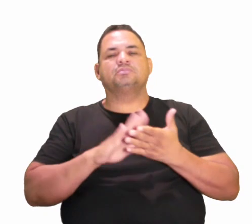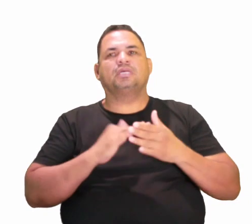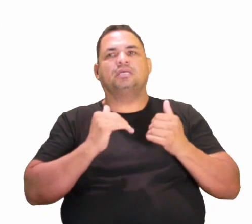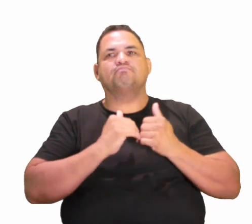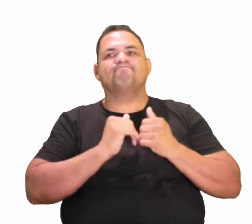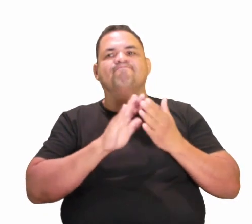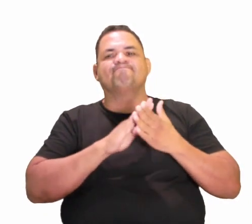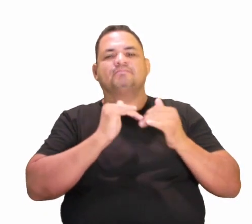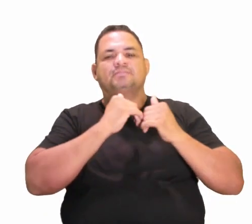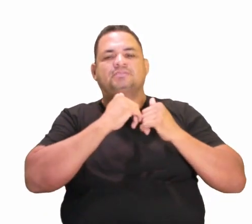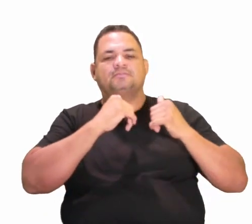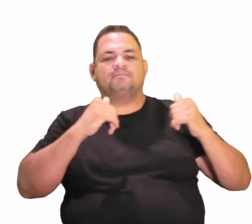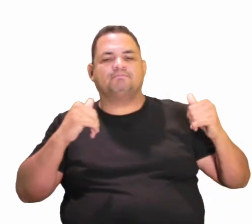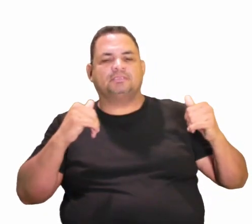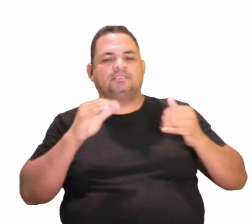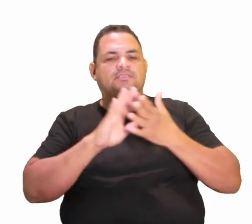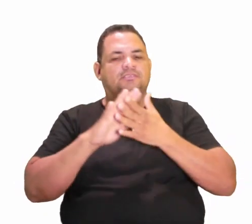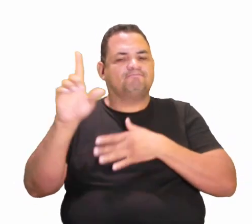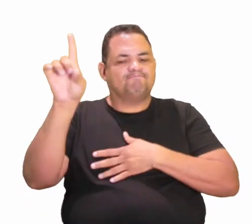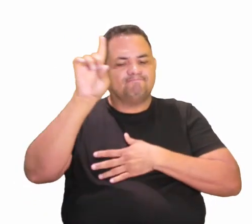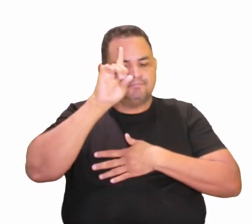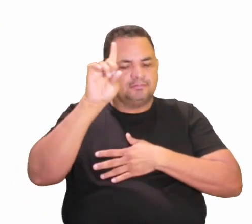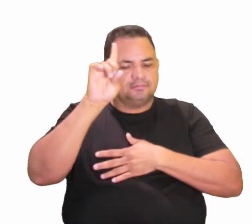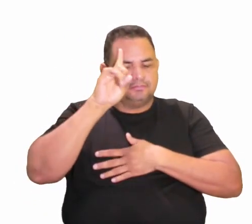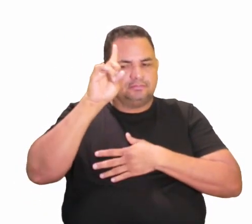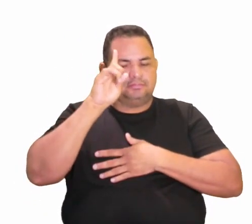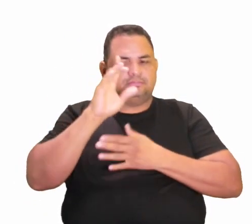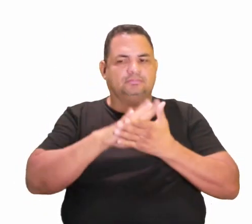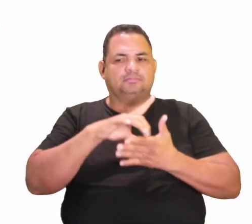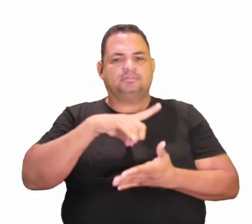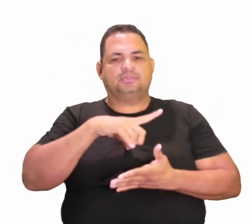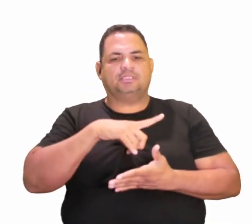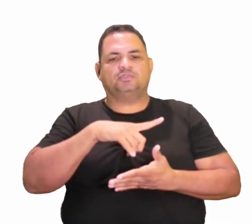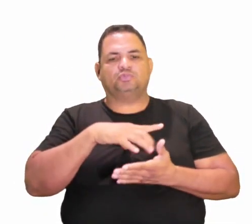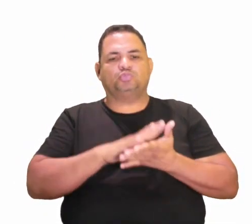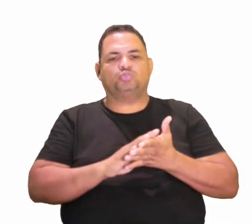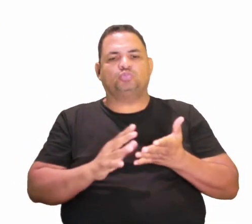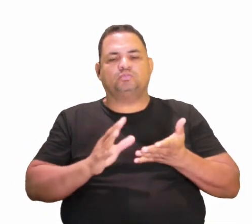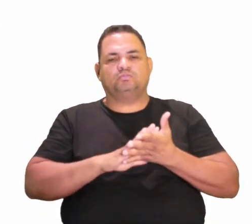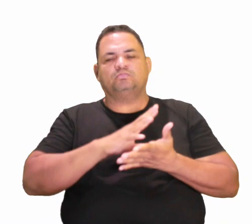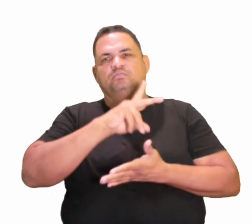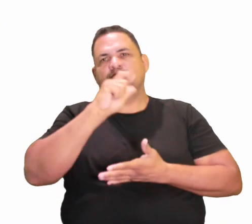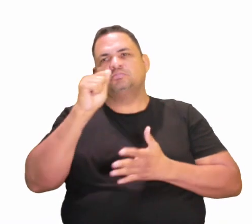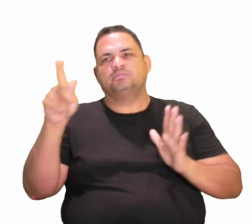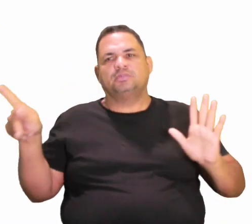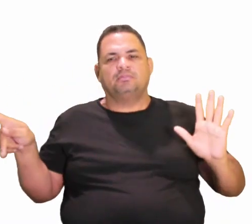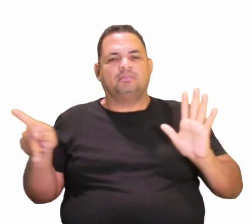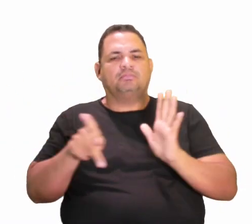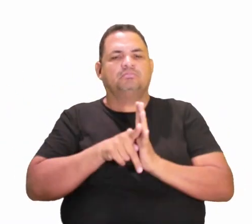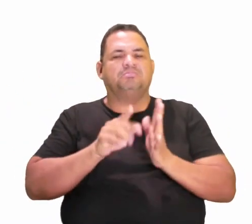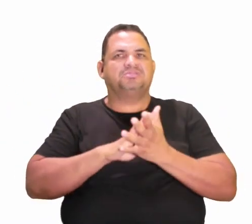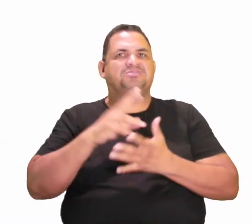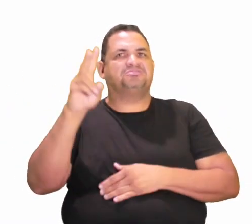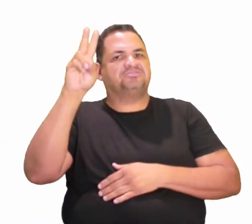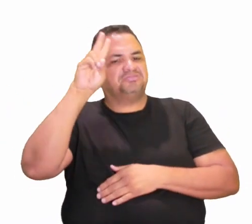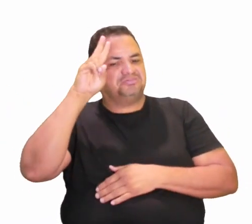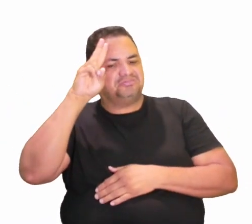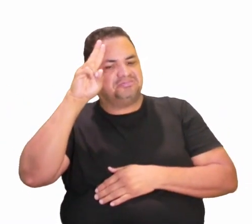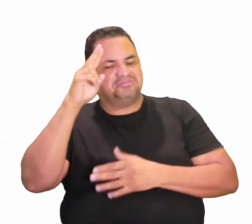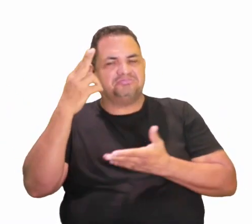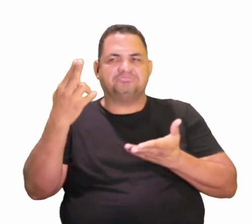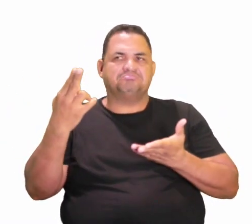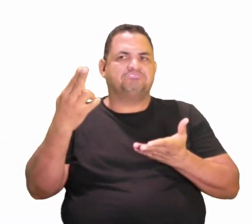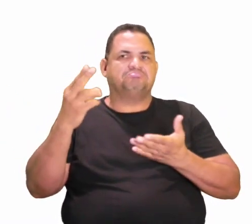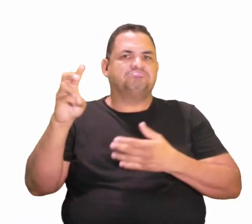quebra, né, daquela rotina diária. Aí você tem um dia atípico. Isso pode cair numa segunda, numa